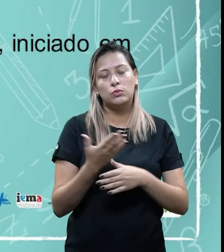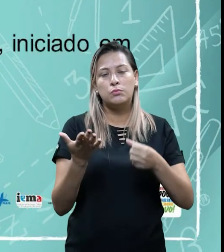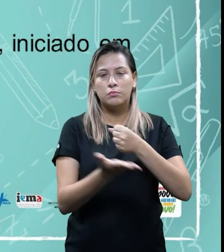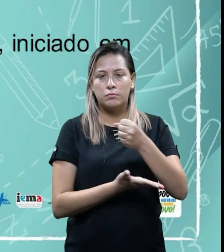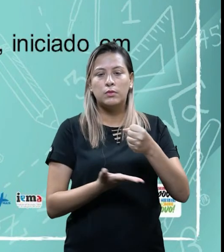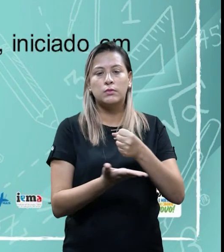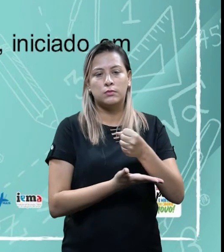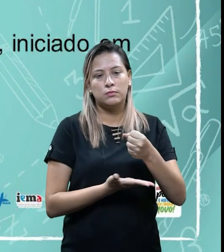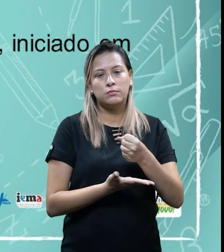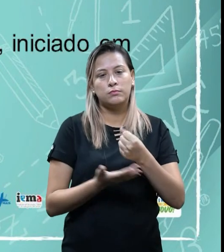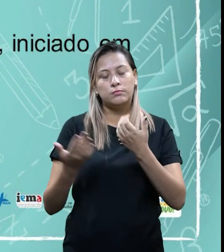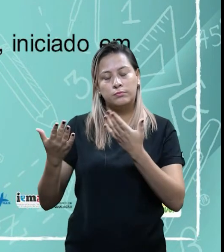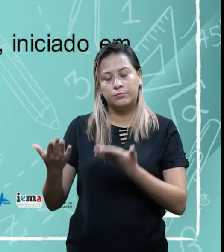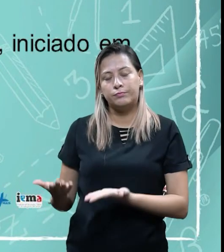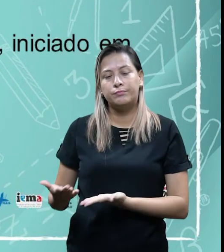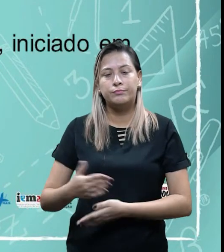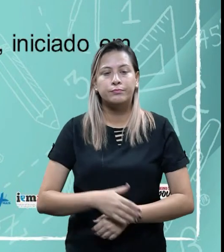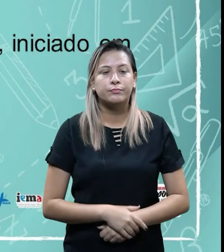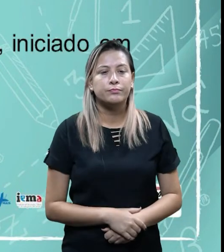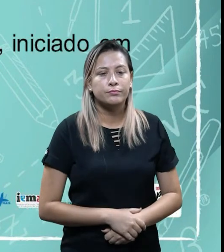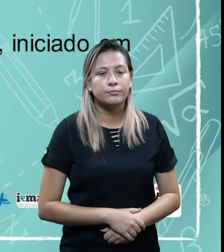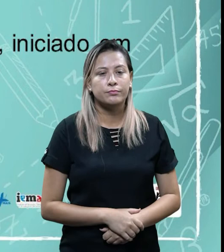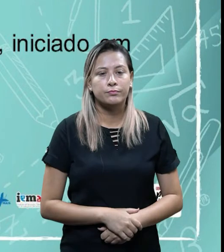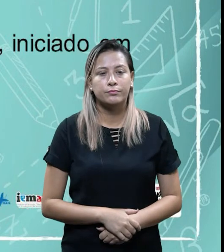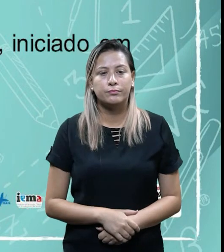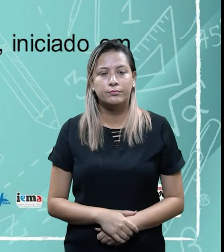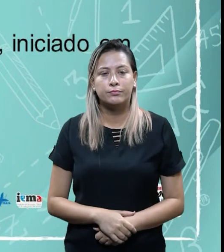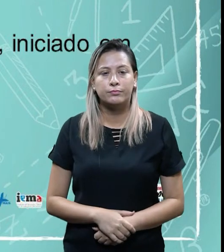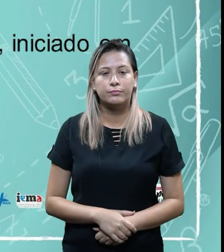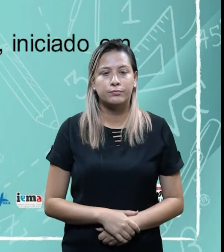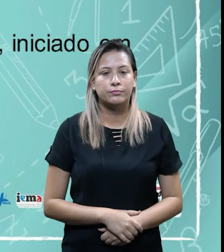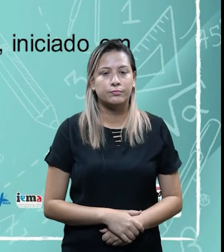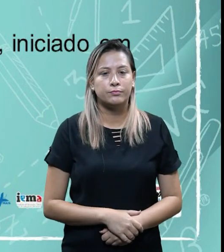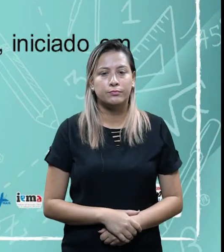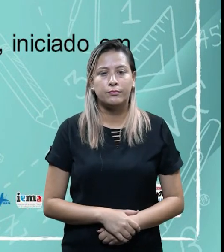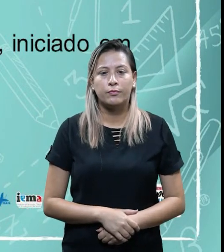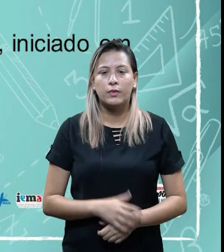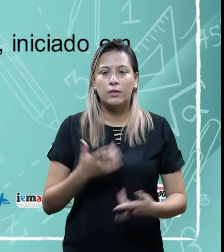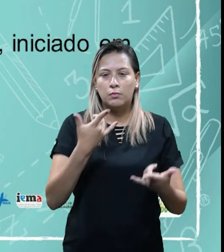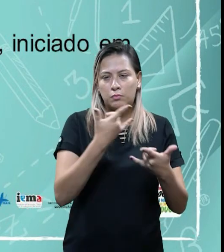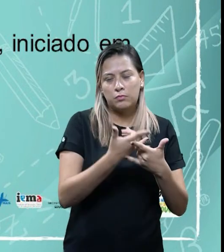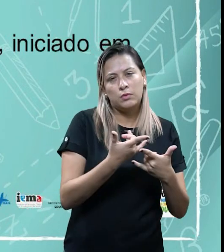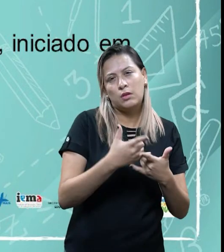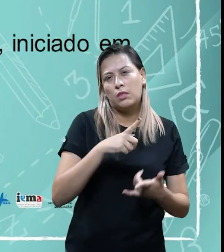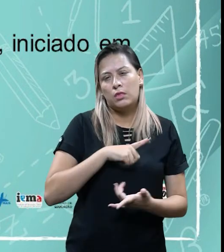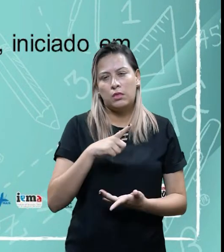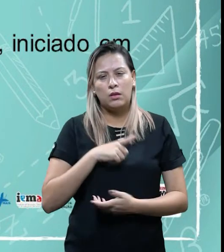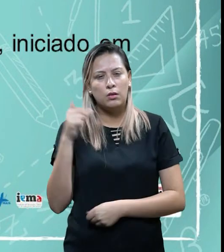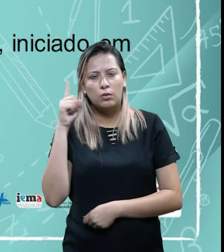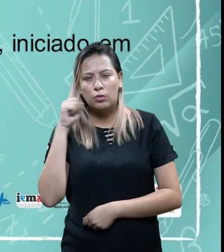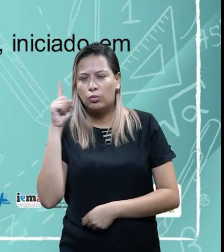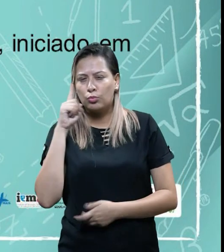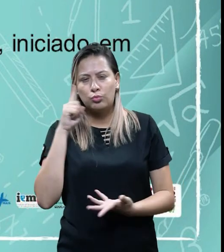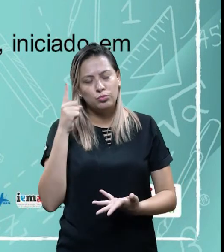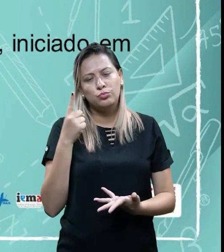O sistema operacional da Microsoft está presente em todos os aspectos da nossa vida, seja no trabalho, na